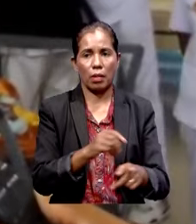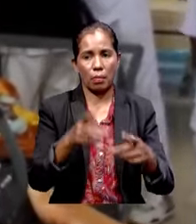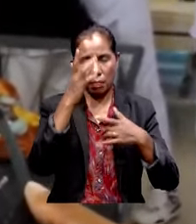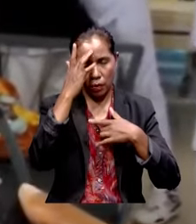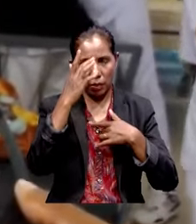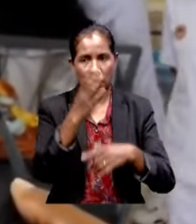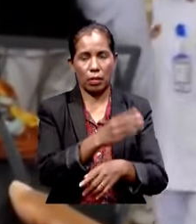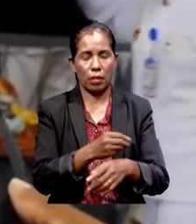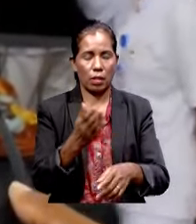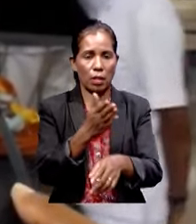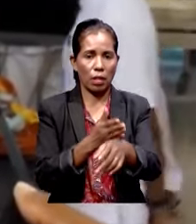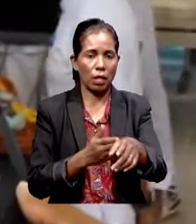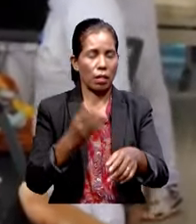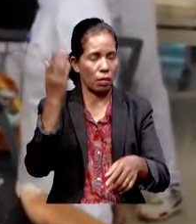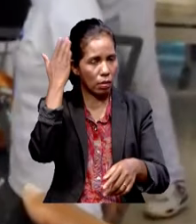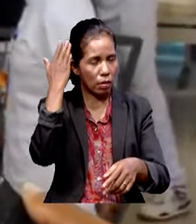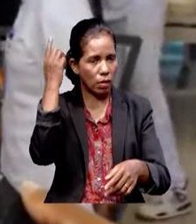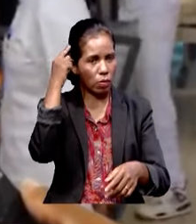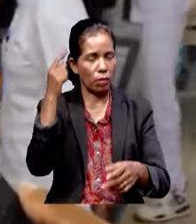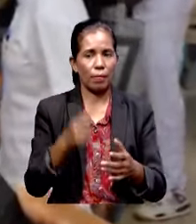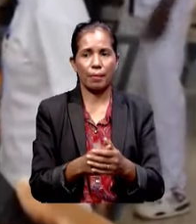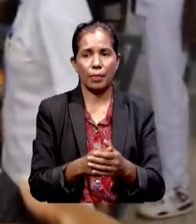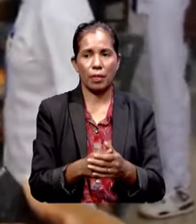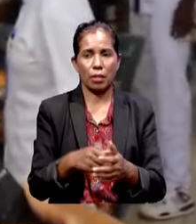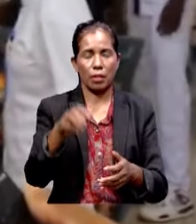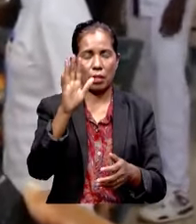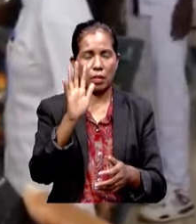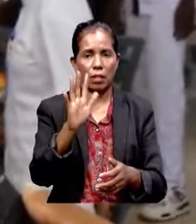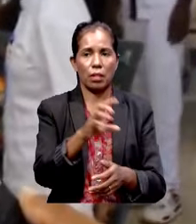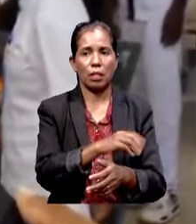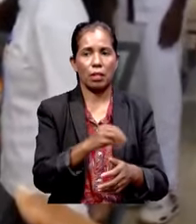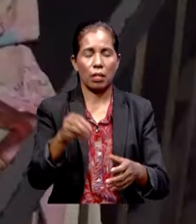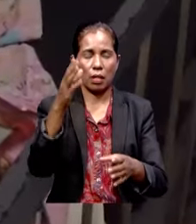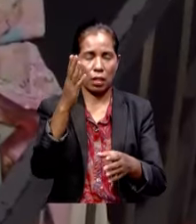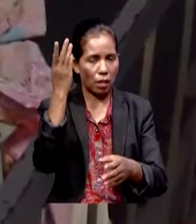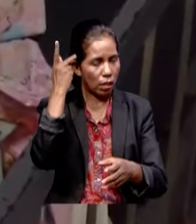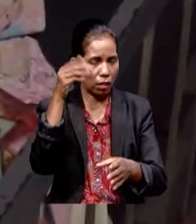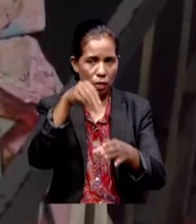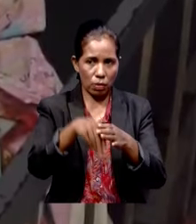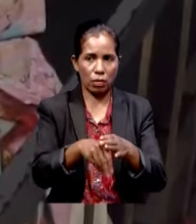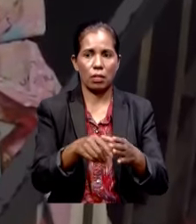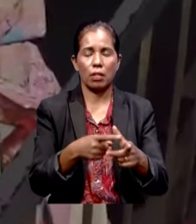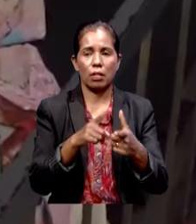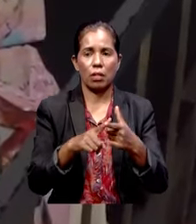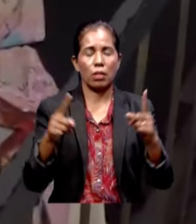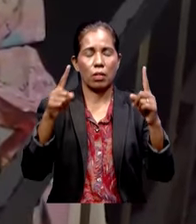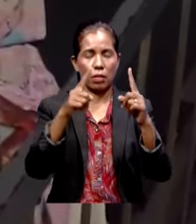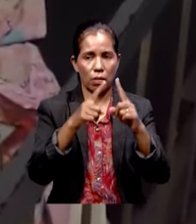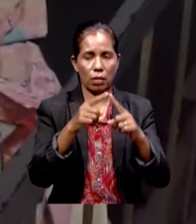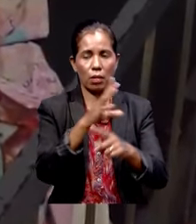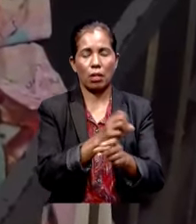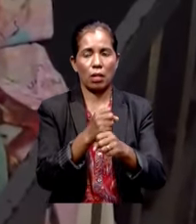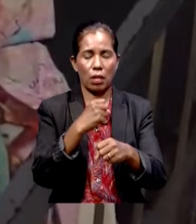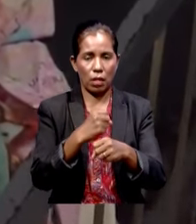retan canek botia ulun mais ou menos 15 cm no canek ne profundo liu no toia neruin no